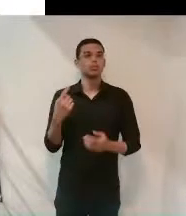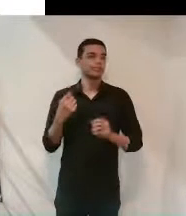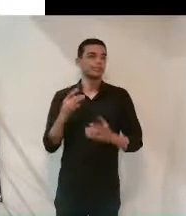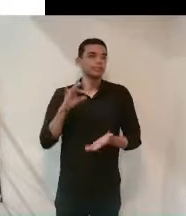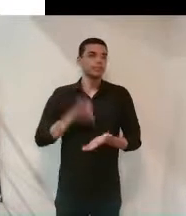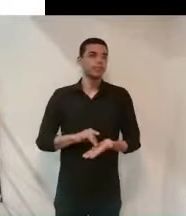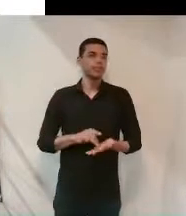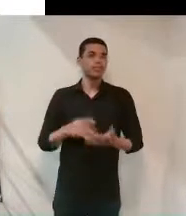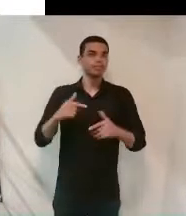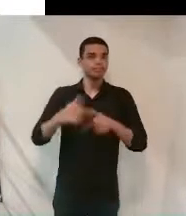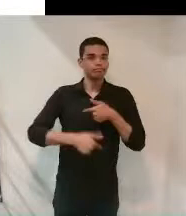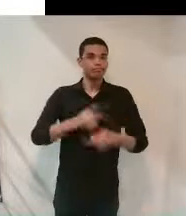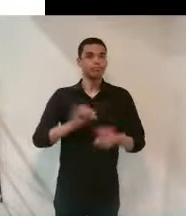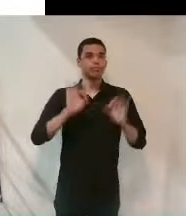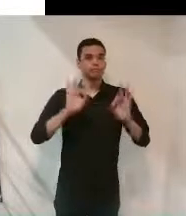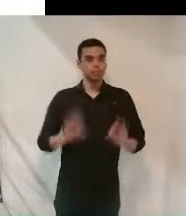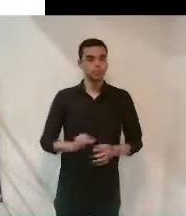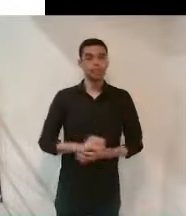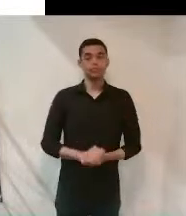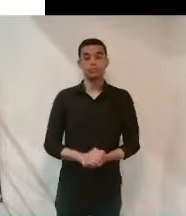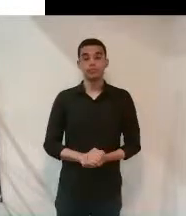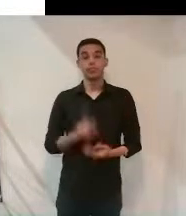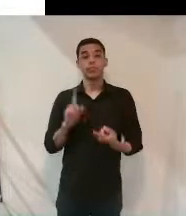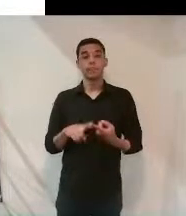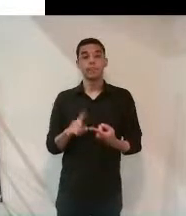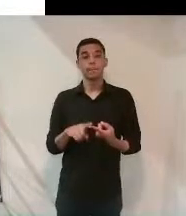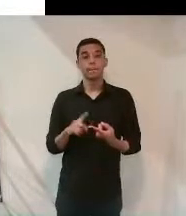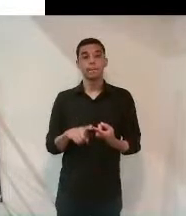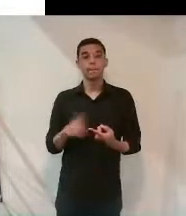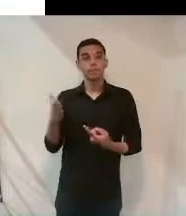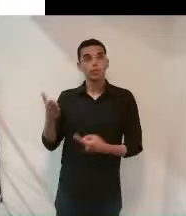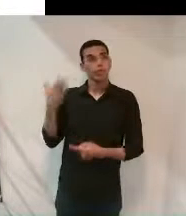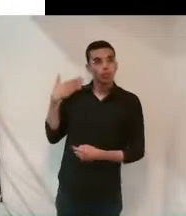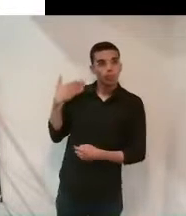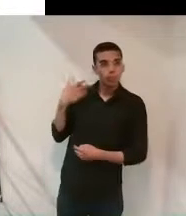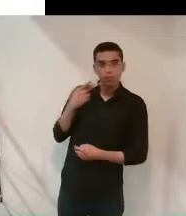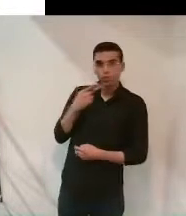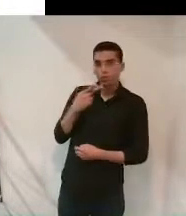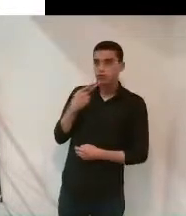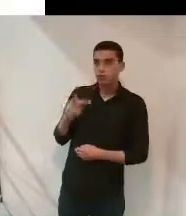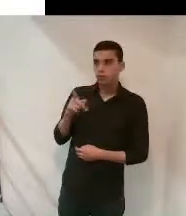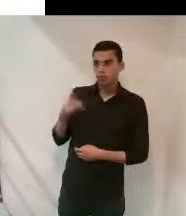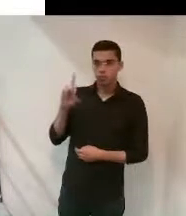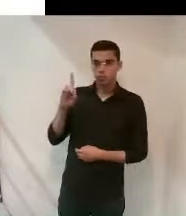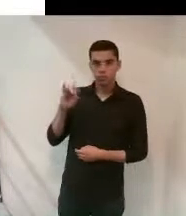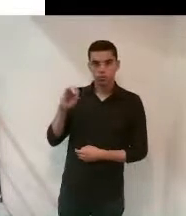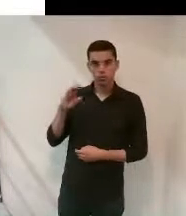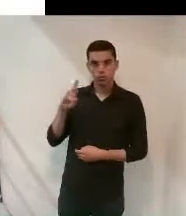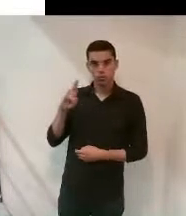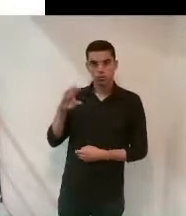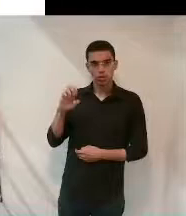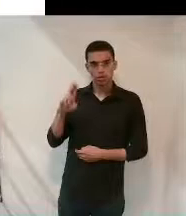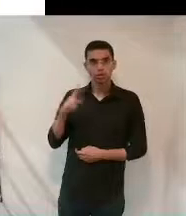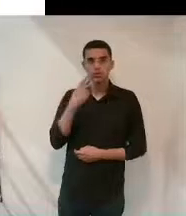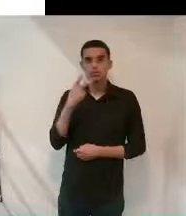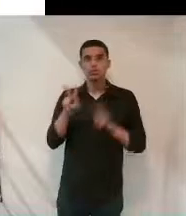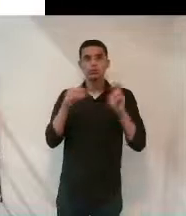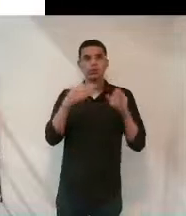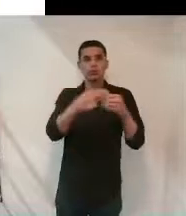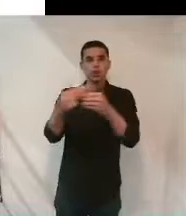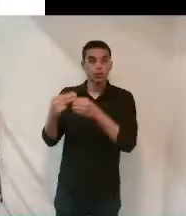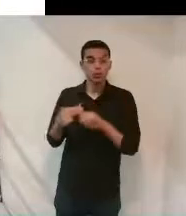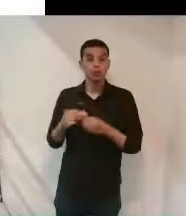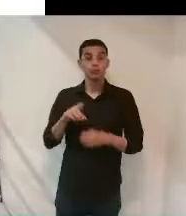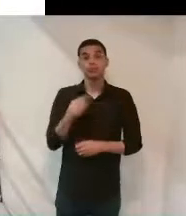parte. E voltando um pouco, doutor, disse o que o senhor falou sobre a questão dos municípios, o cuidado que a gente